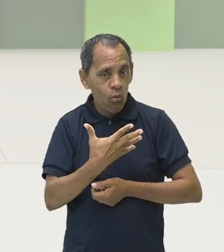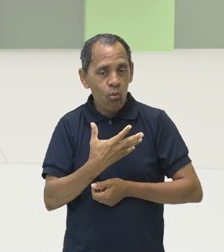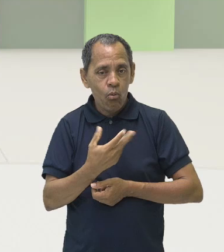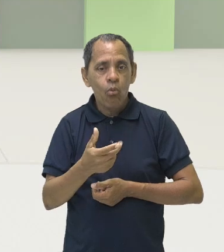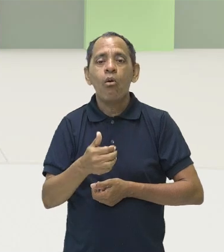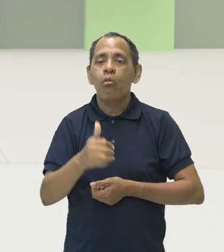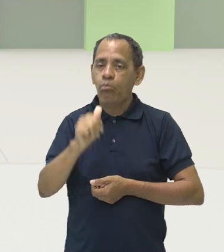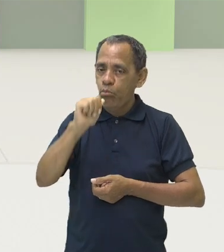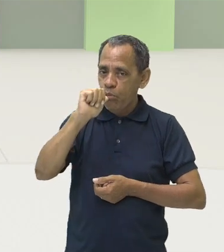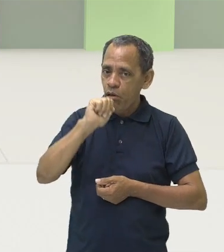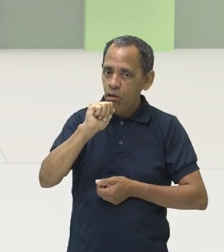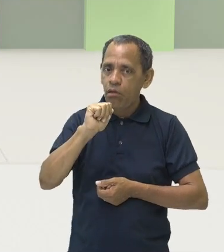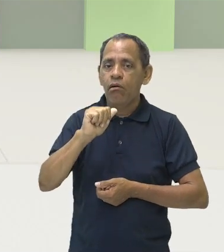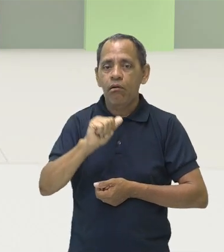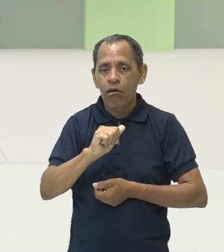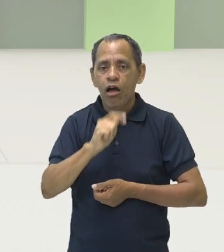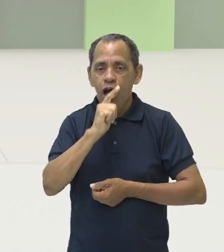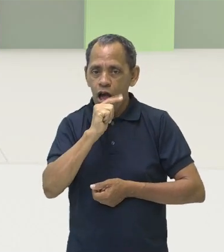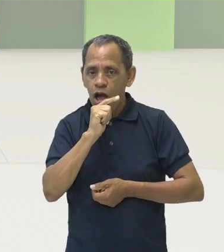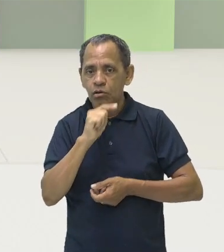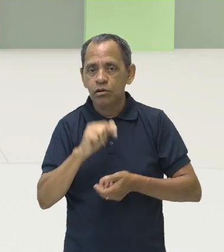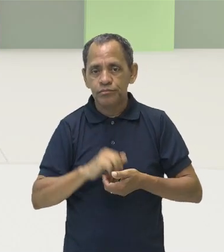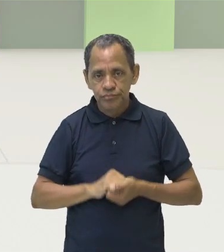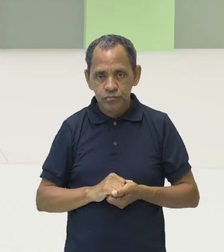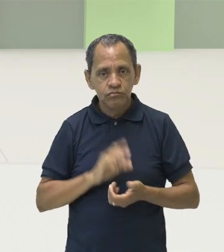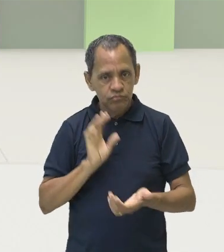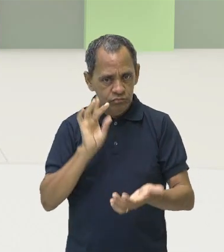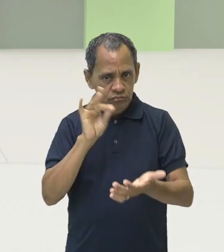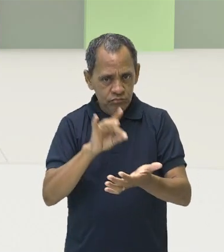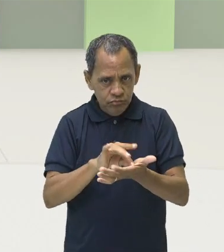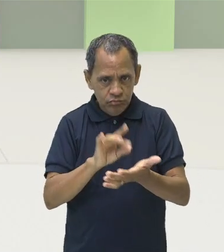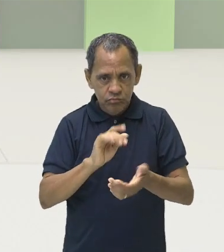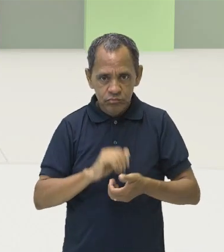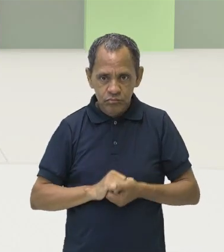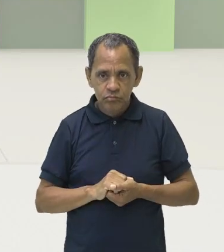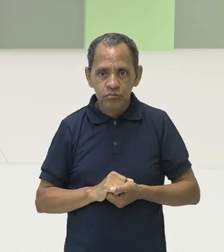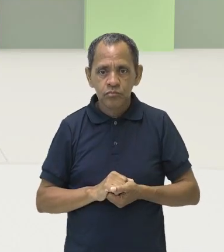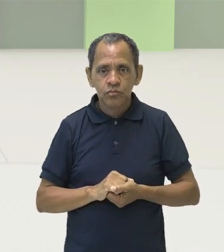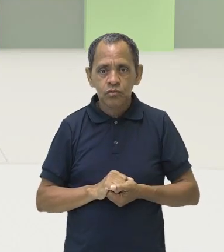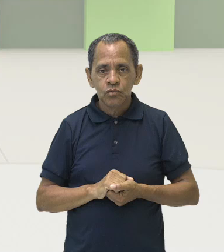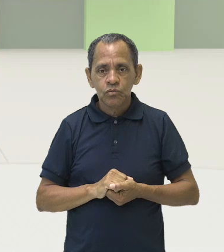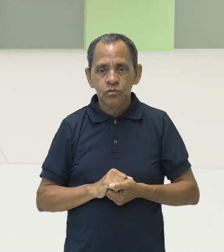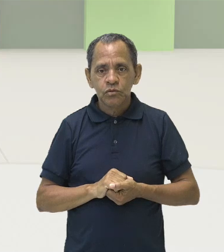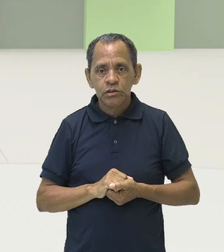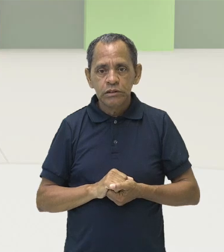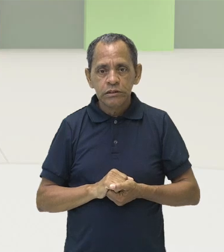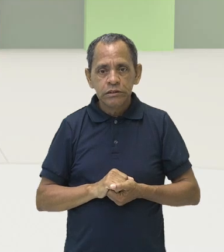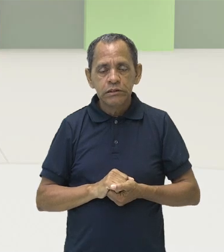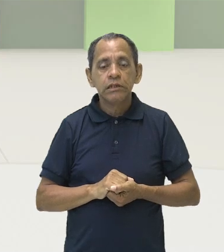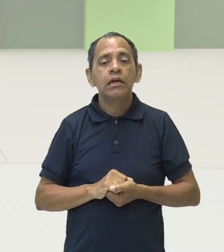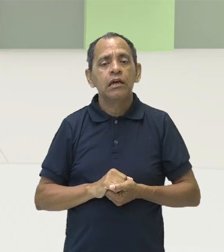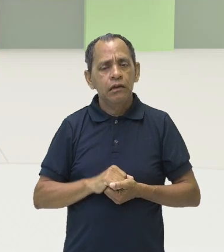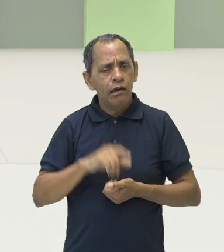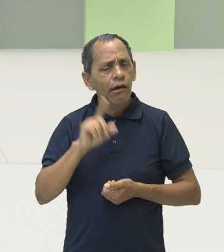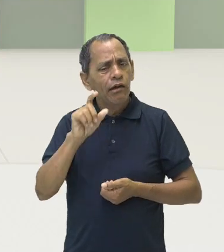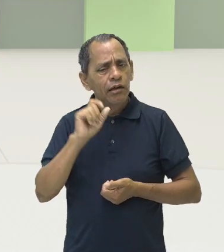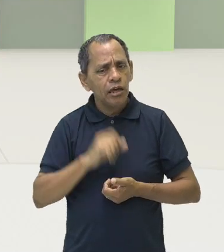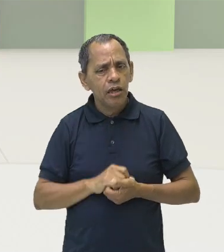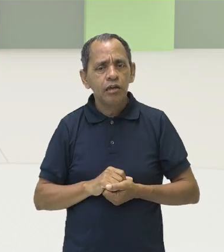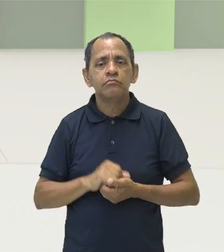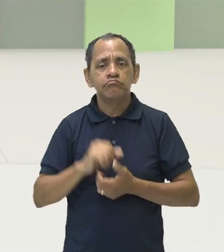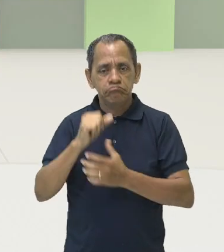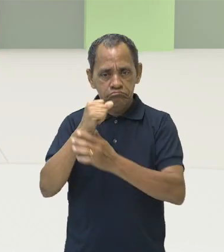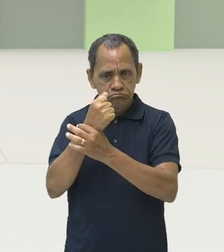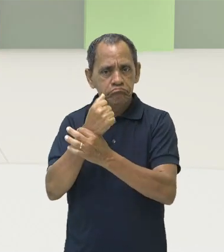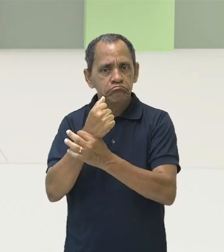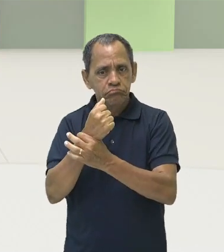ela seja, né, boa realmente para o nosso consumo, seja considerada água segura, a